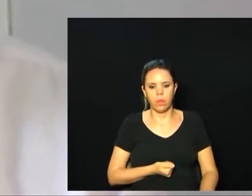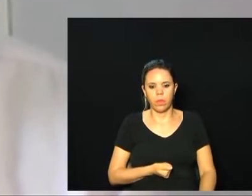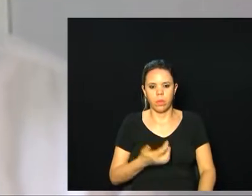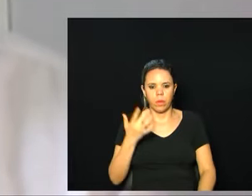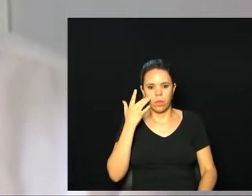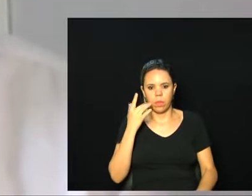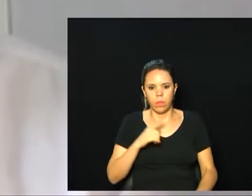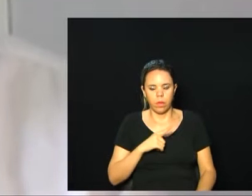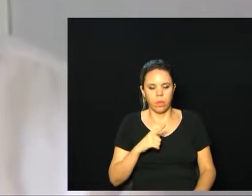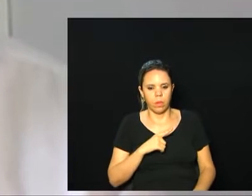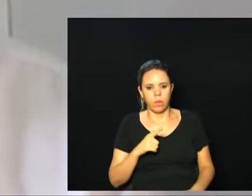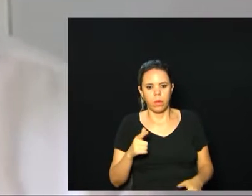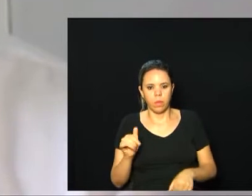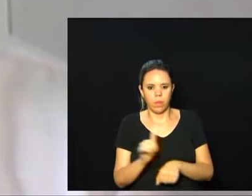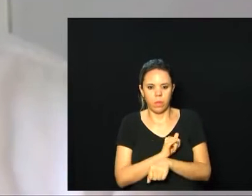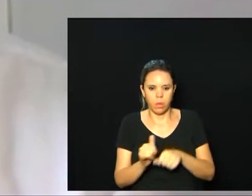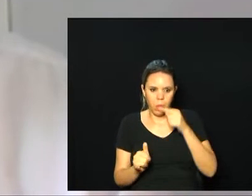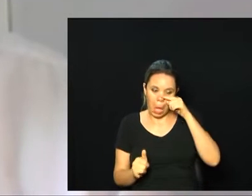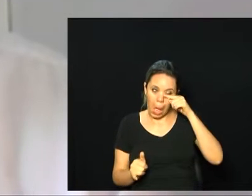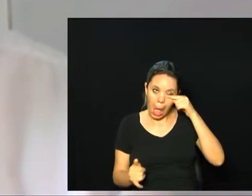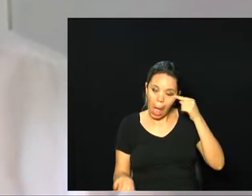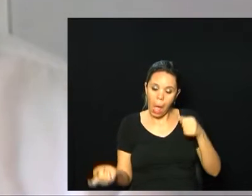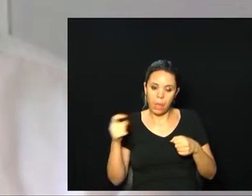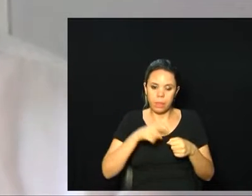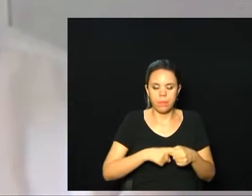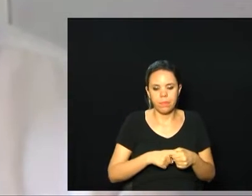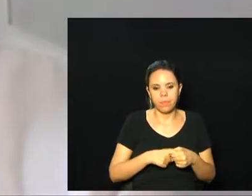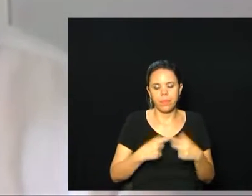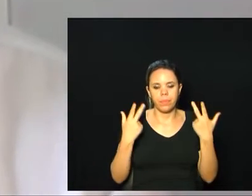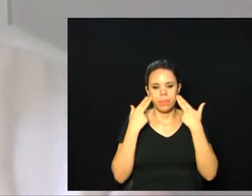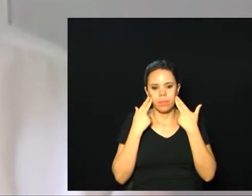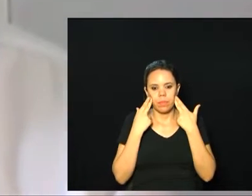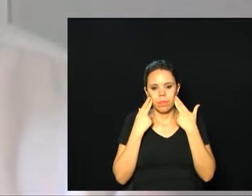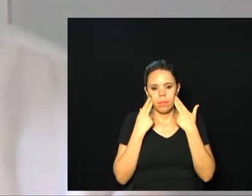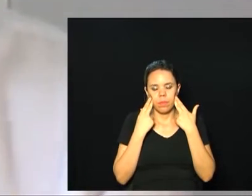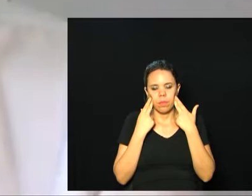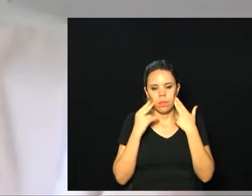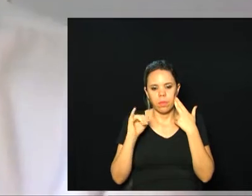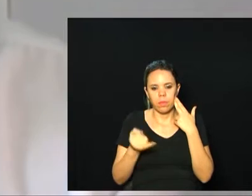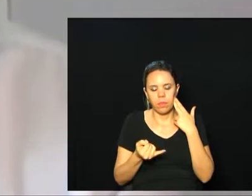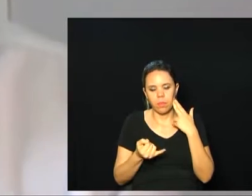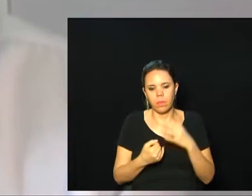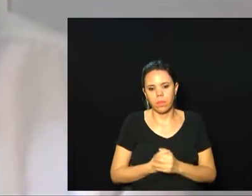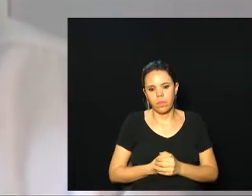tem uma grande alternativa para voltar a um normal, voltar a usufruir sem paranoia, sem neuras,